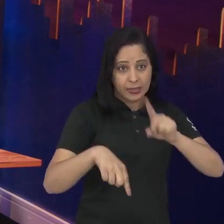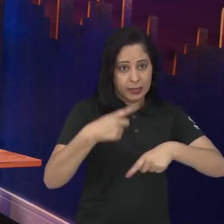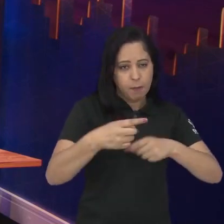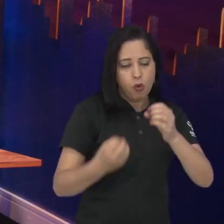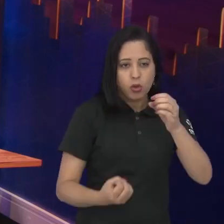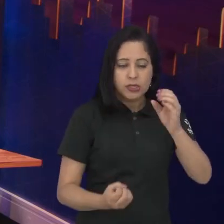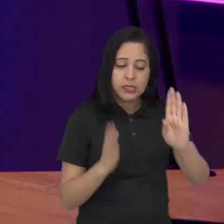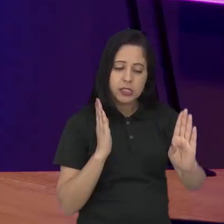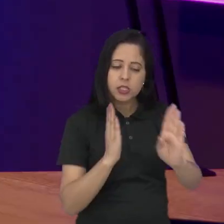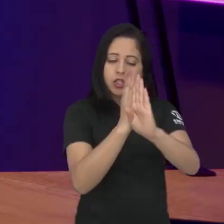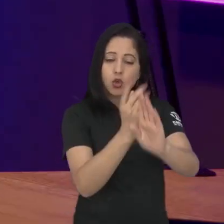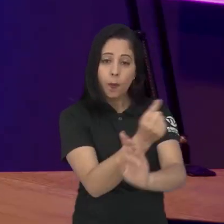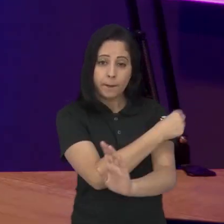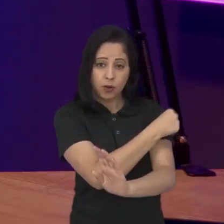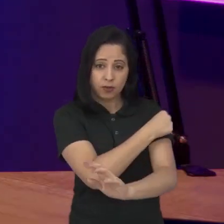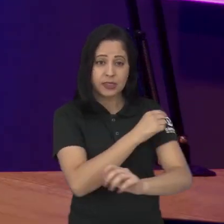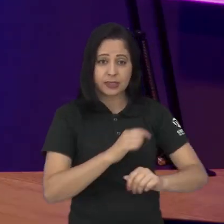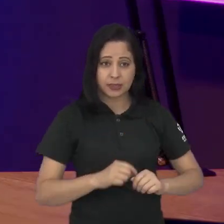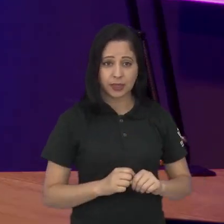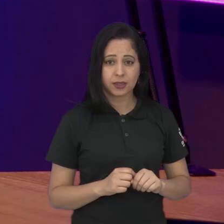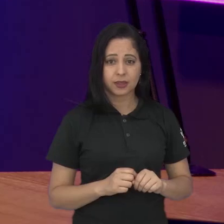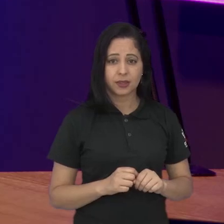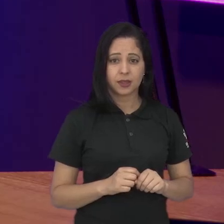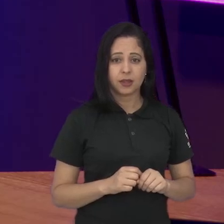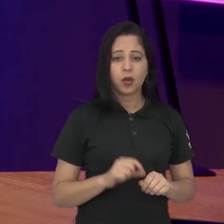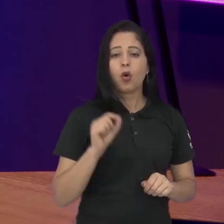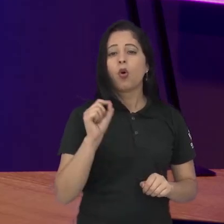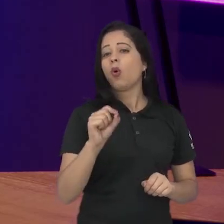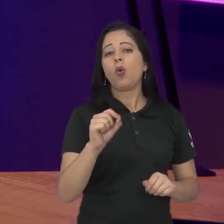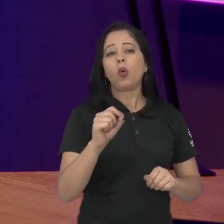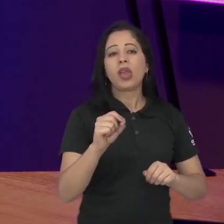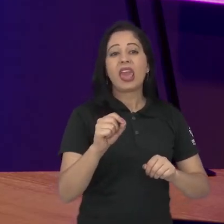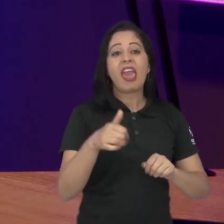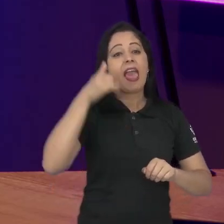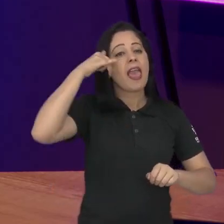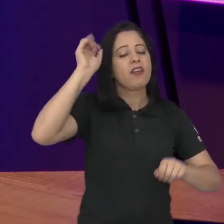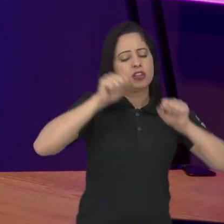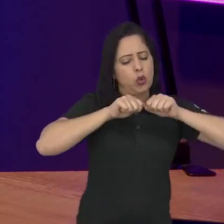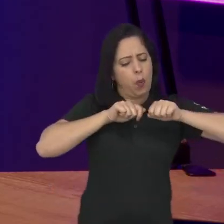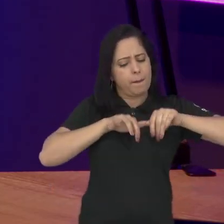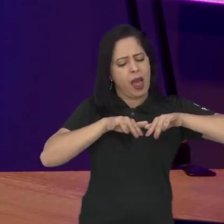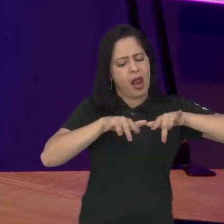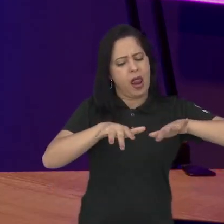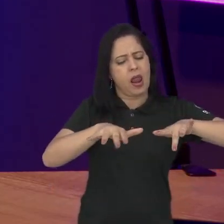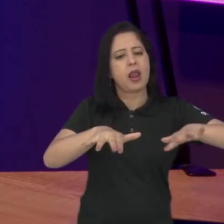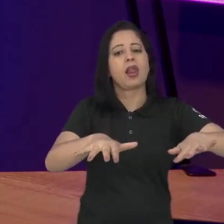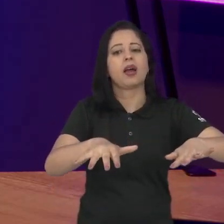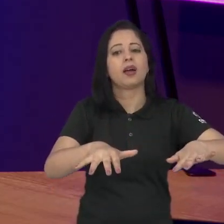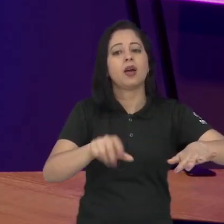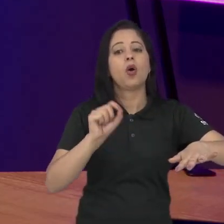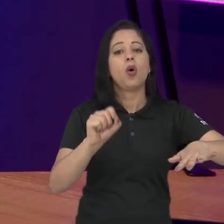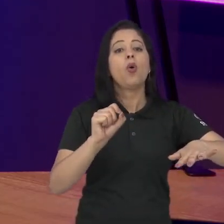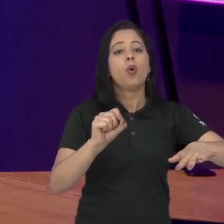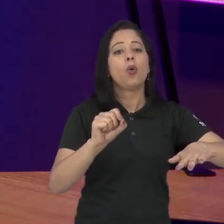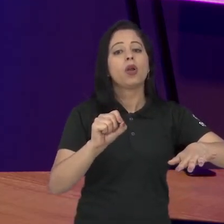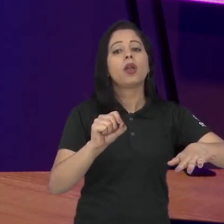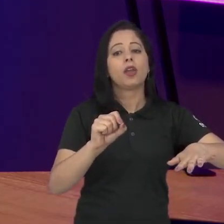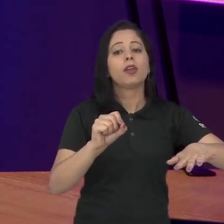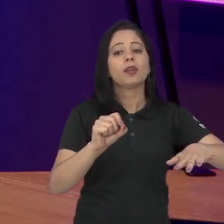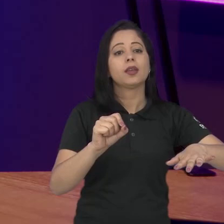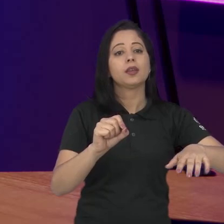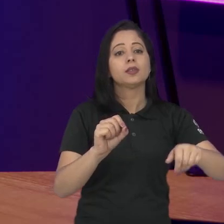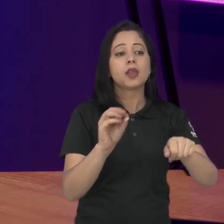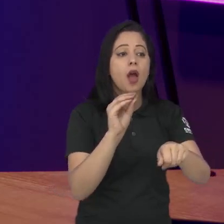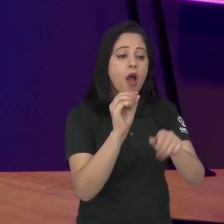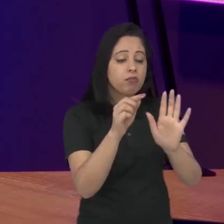gente começar a se vacinar, o que segurou mesmo a linha de contágio, né, e as ondas foram